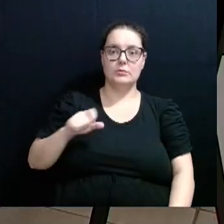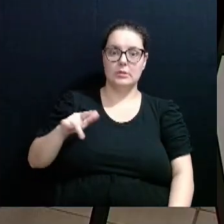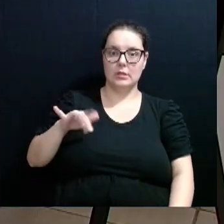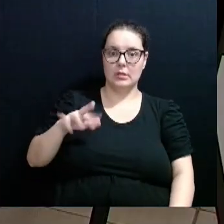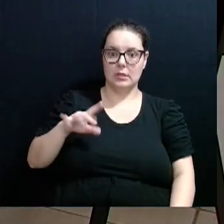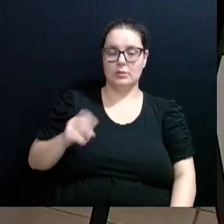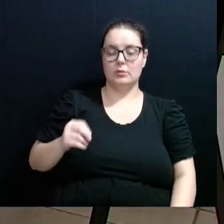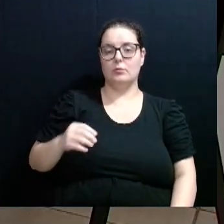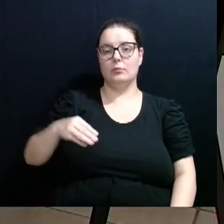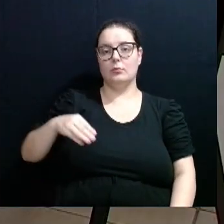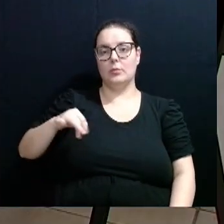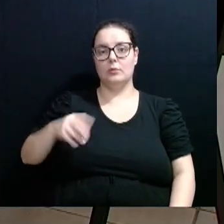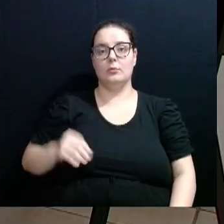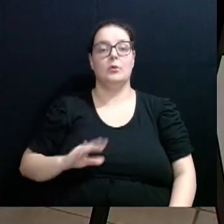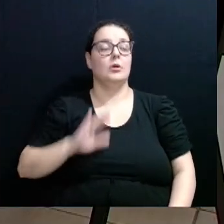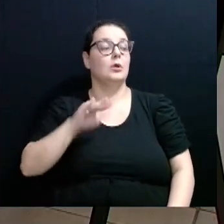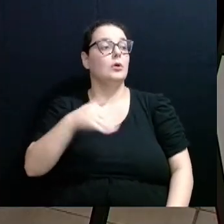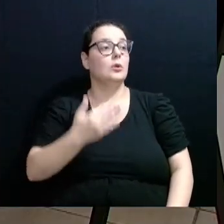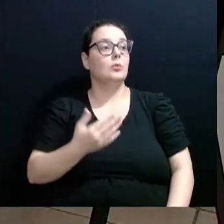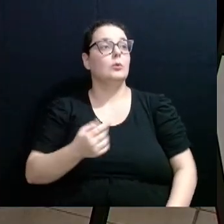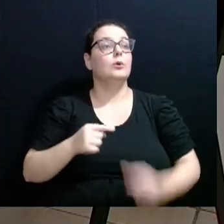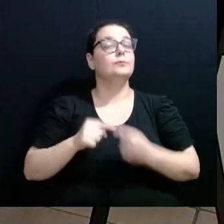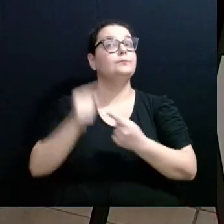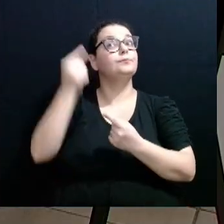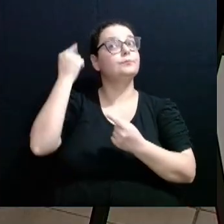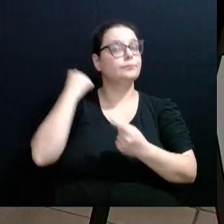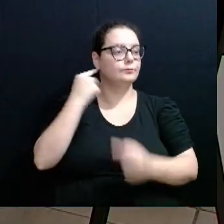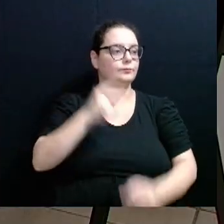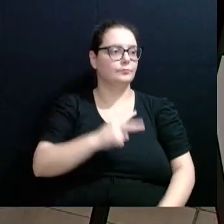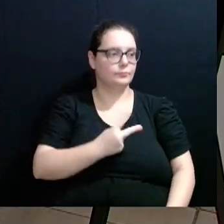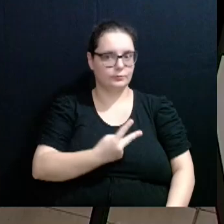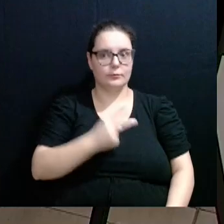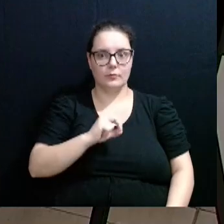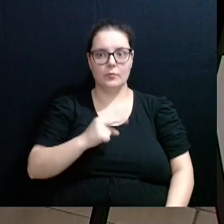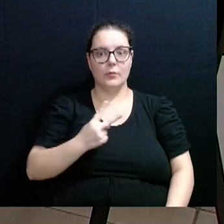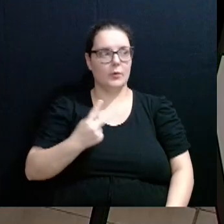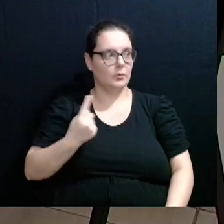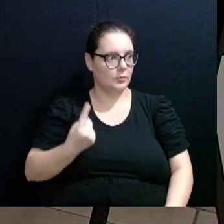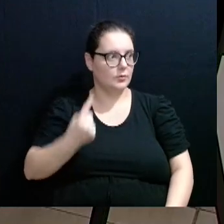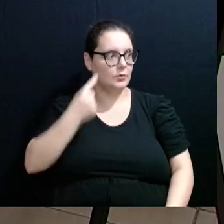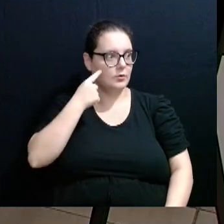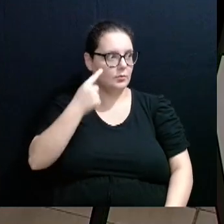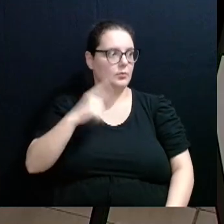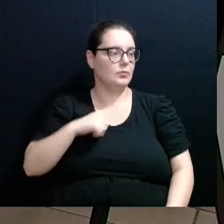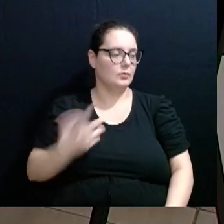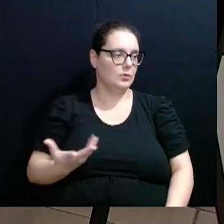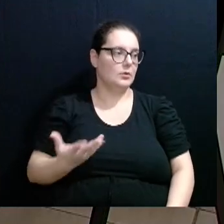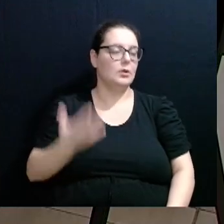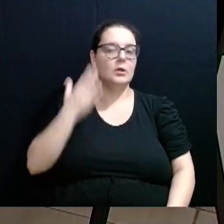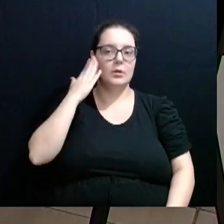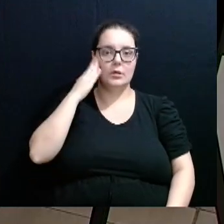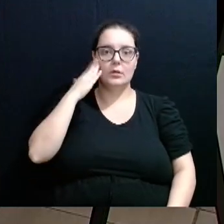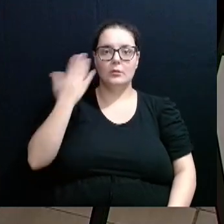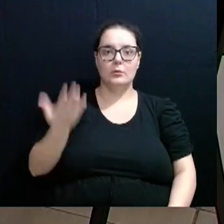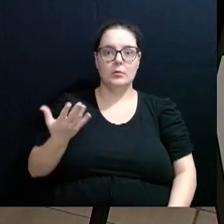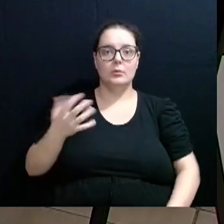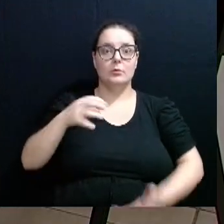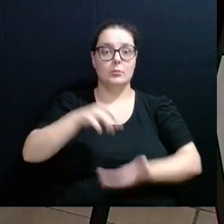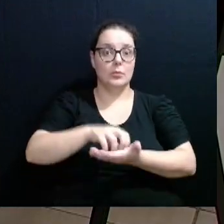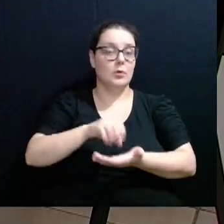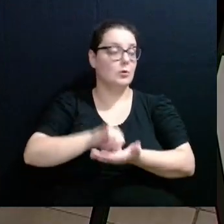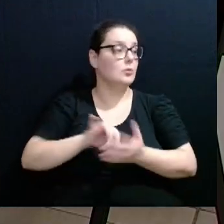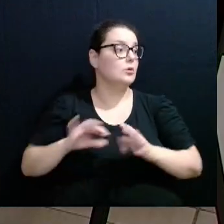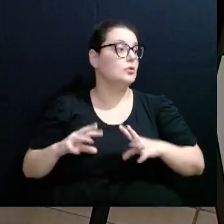lá em 2021 essa ideia, como surgiu? A gente sabe que inclusive o centro, apesar de todas as iniciativas do